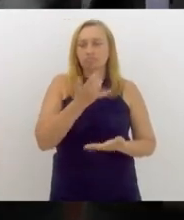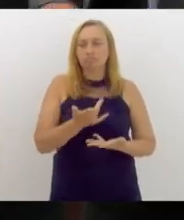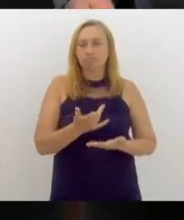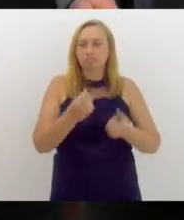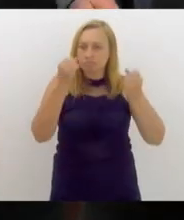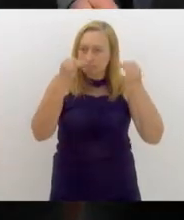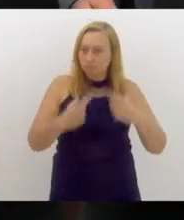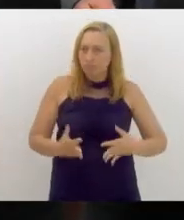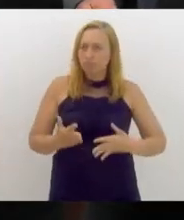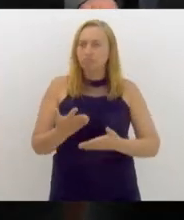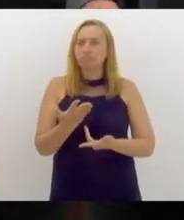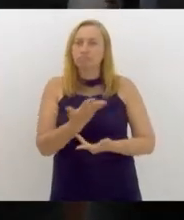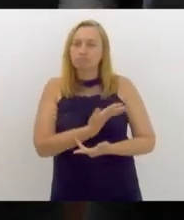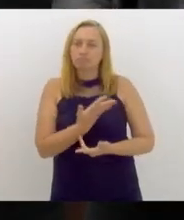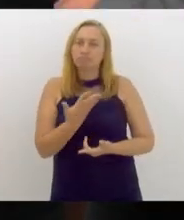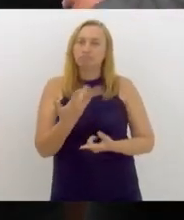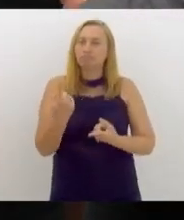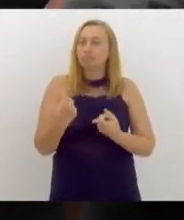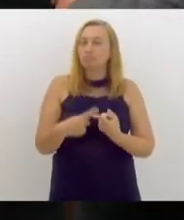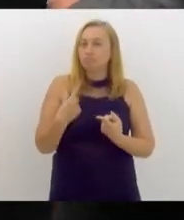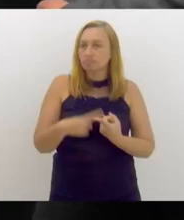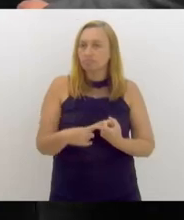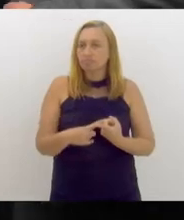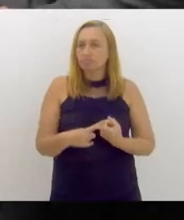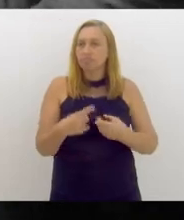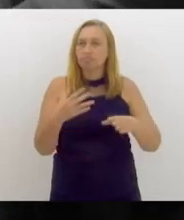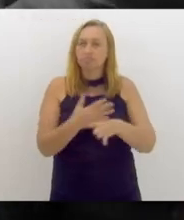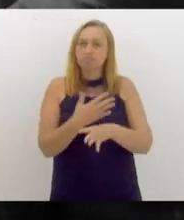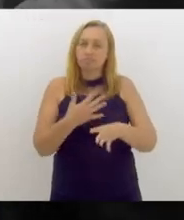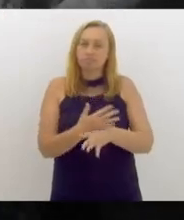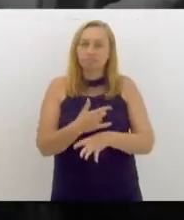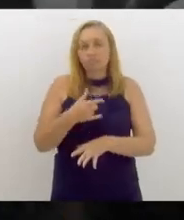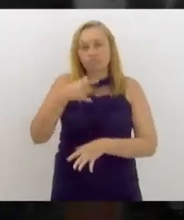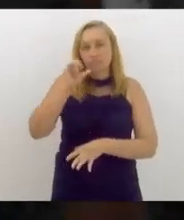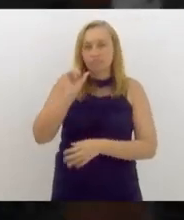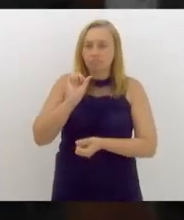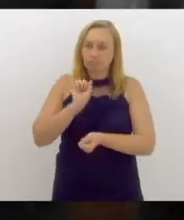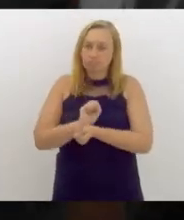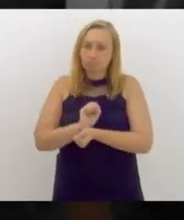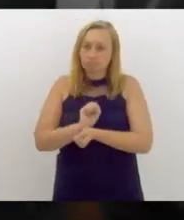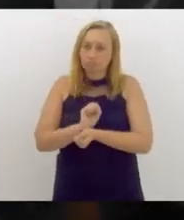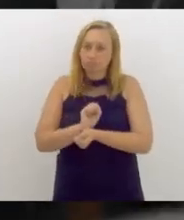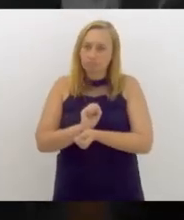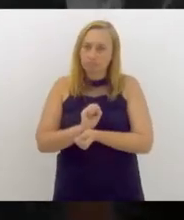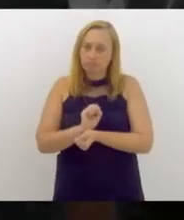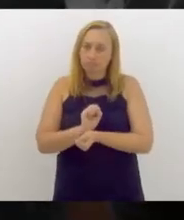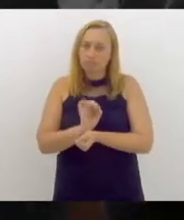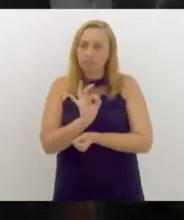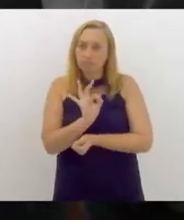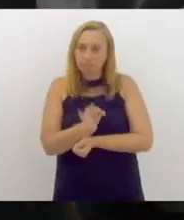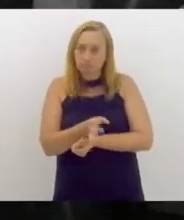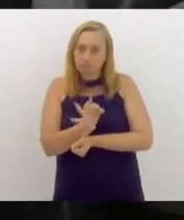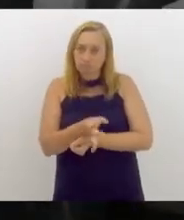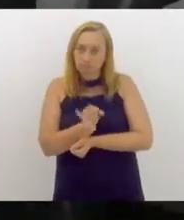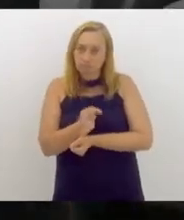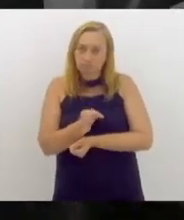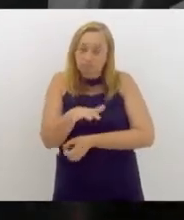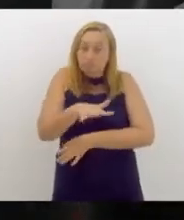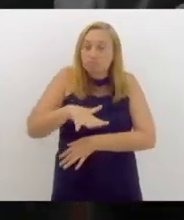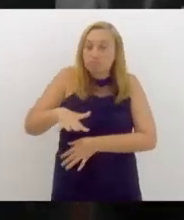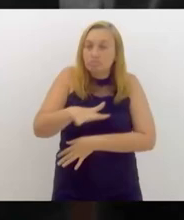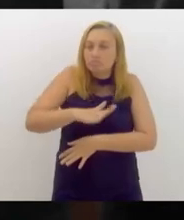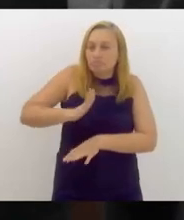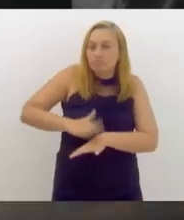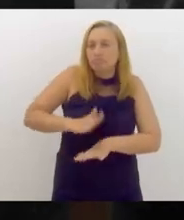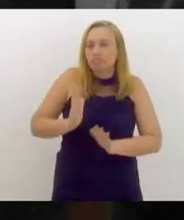explico aos companheiros por quê. A cidade ontem, além de ter parado crucialmente as áreas